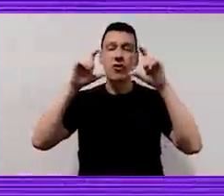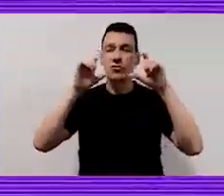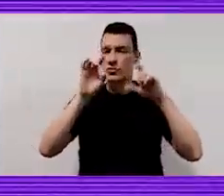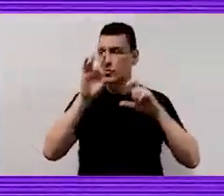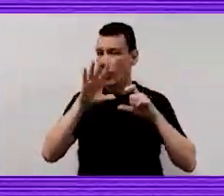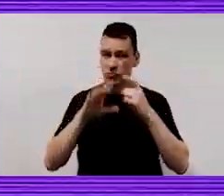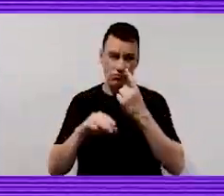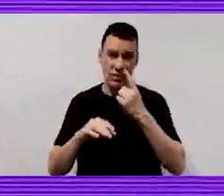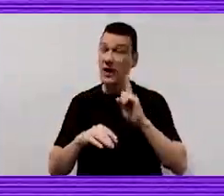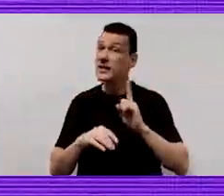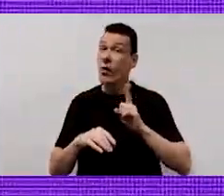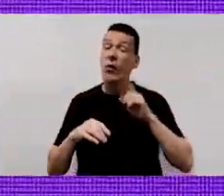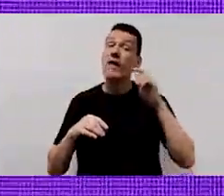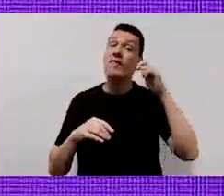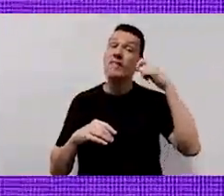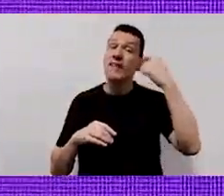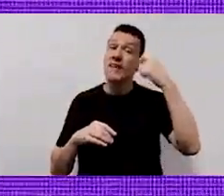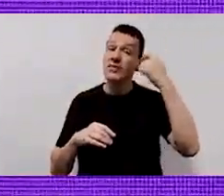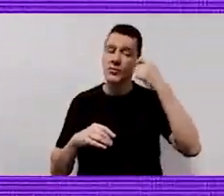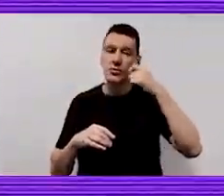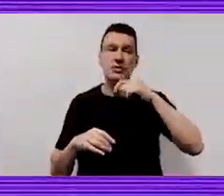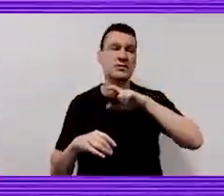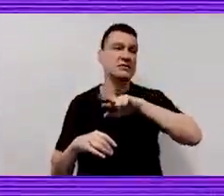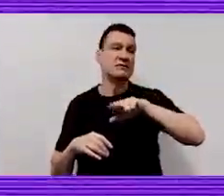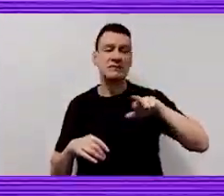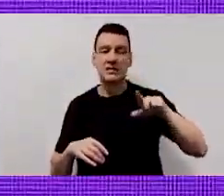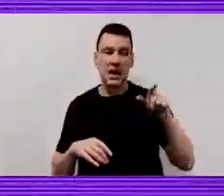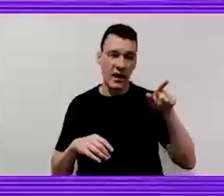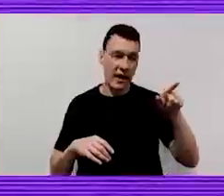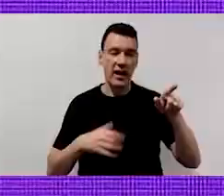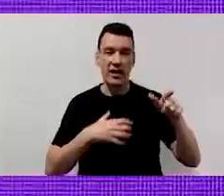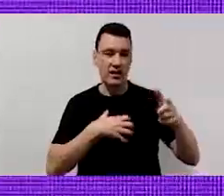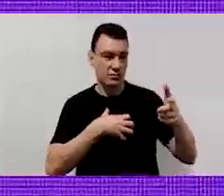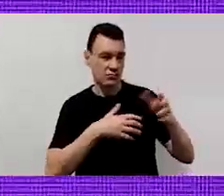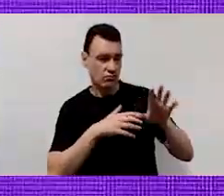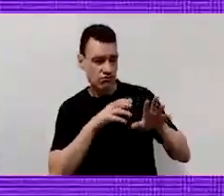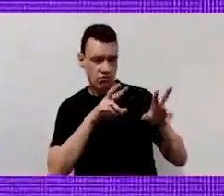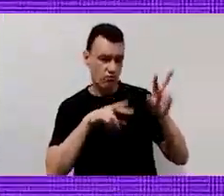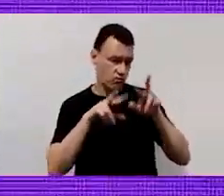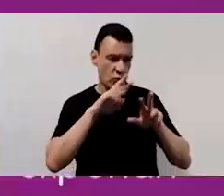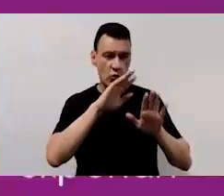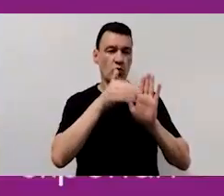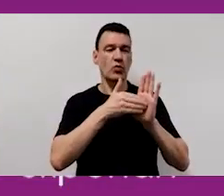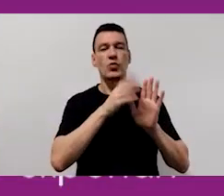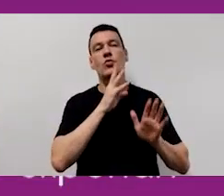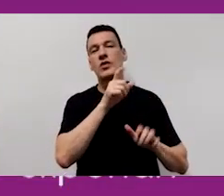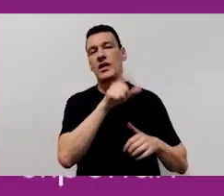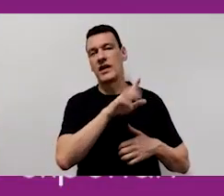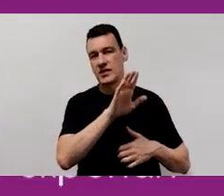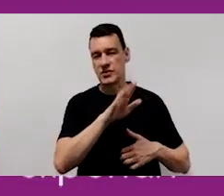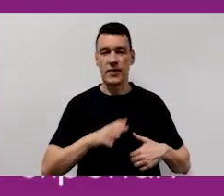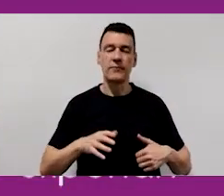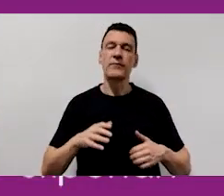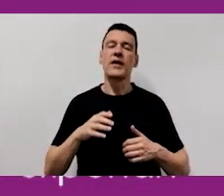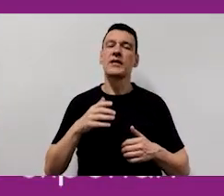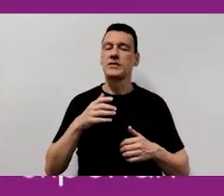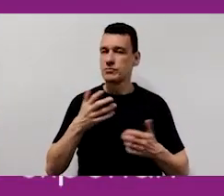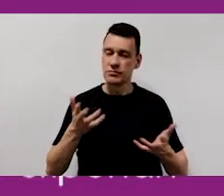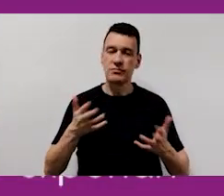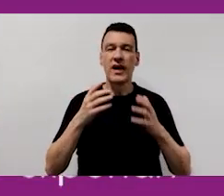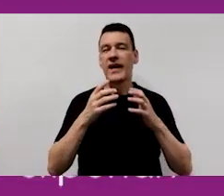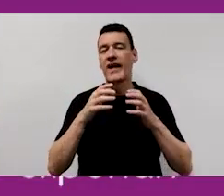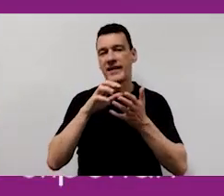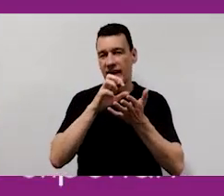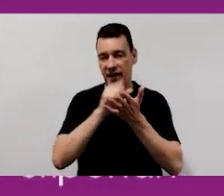minha empresa enquanto ele estiver se relacionando comigo. E aqui vai, desde a parte de cadastro, analisando dados, biometrias,